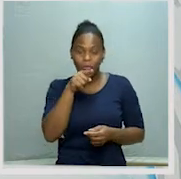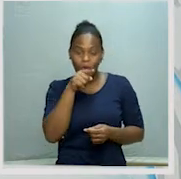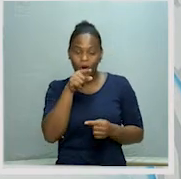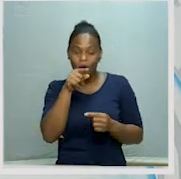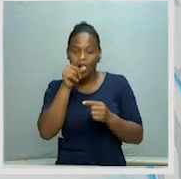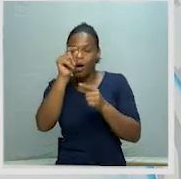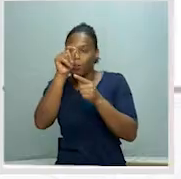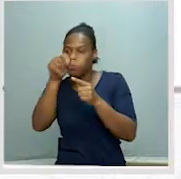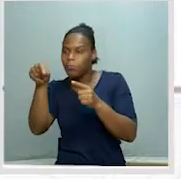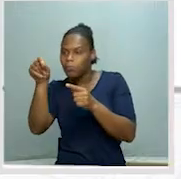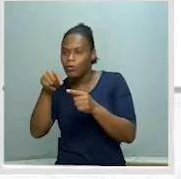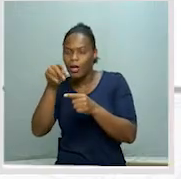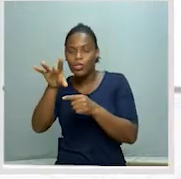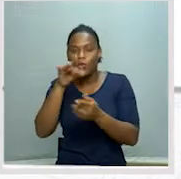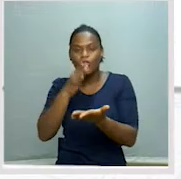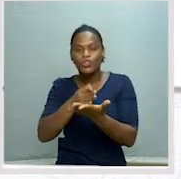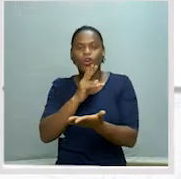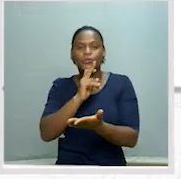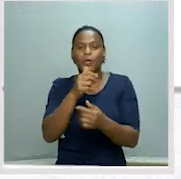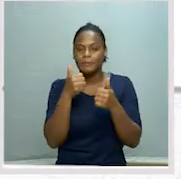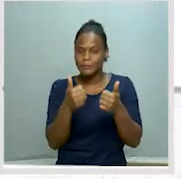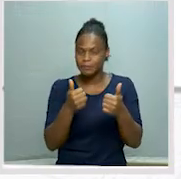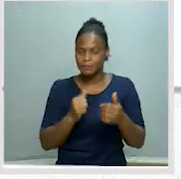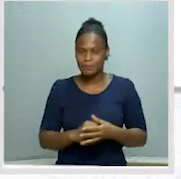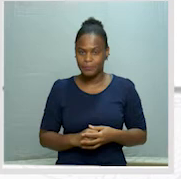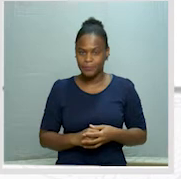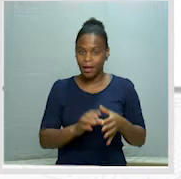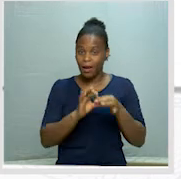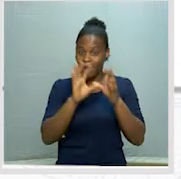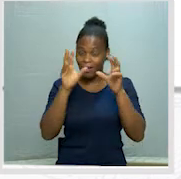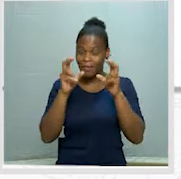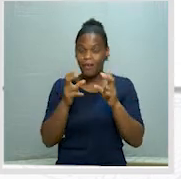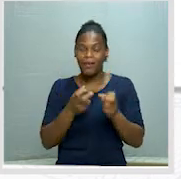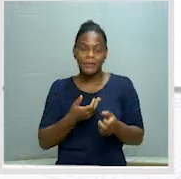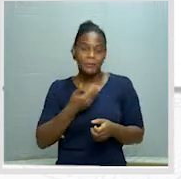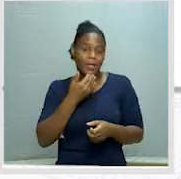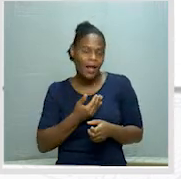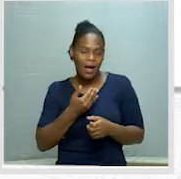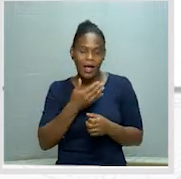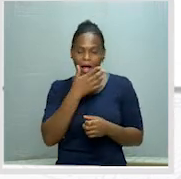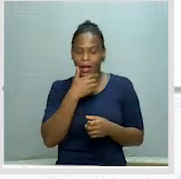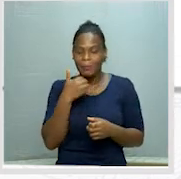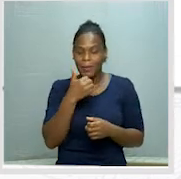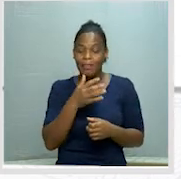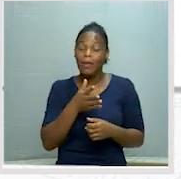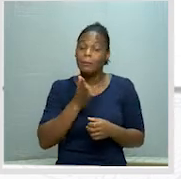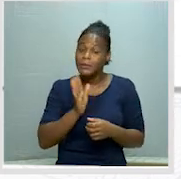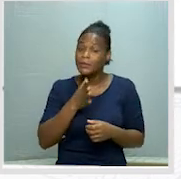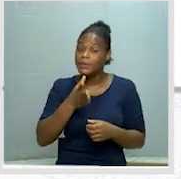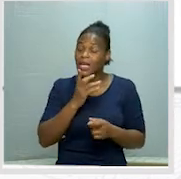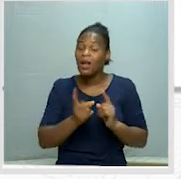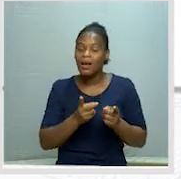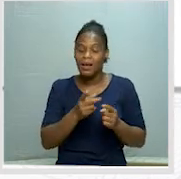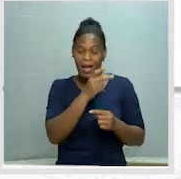Assinala apenas as opções corretas. No âmbito da experiência estética, é correto afirmar que, a